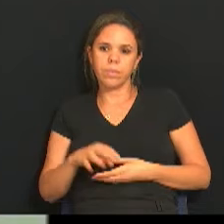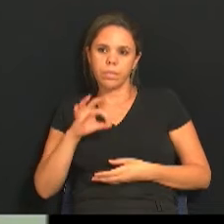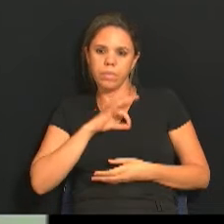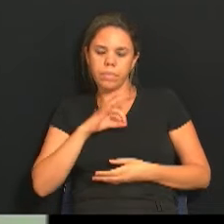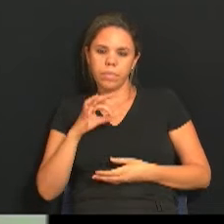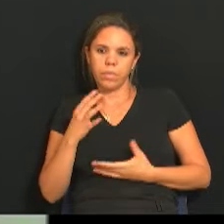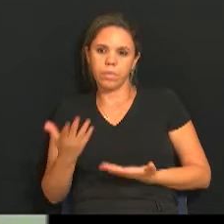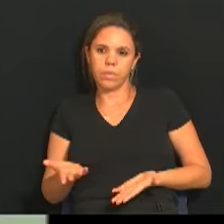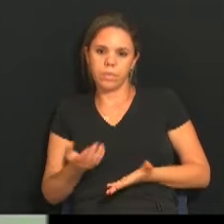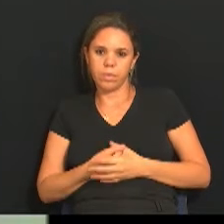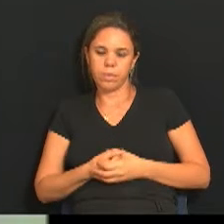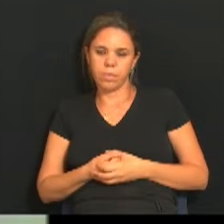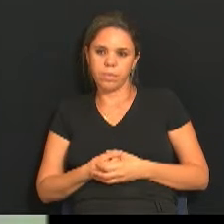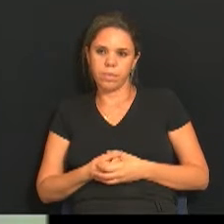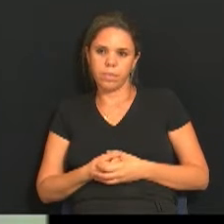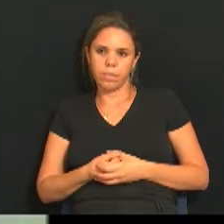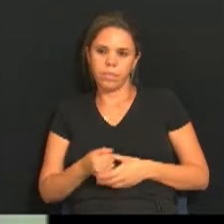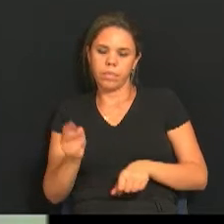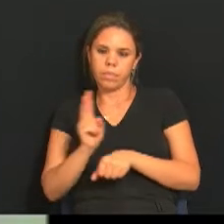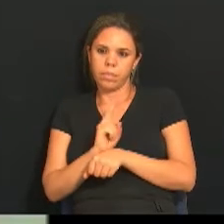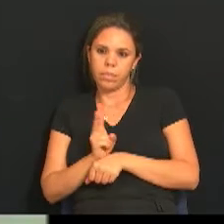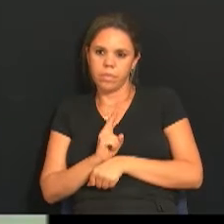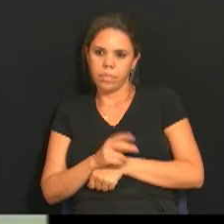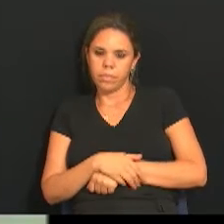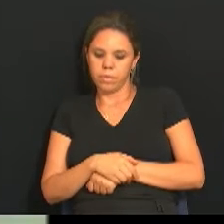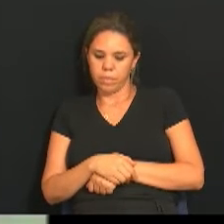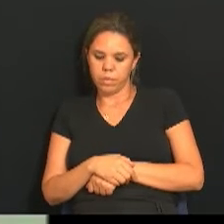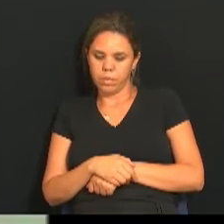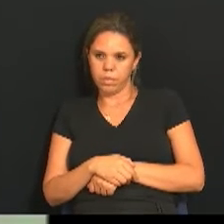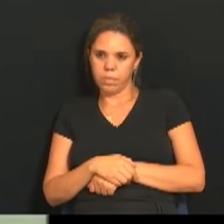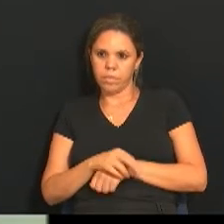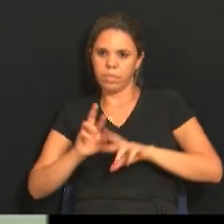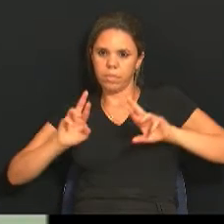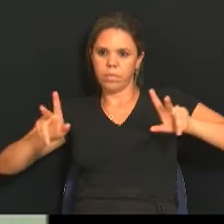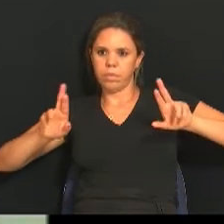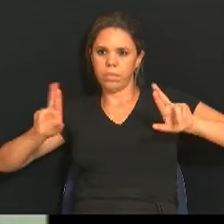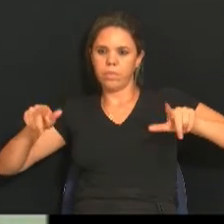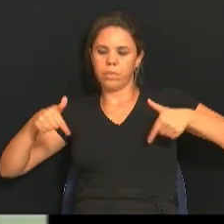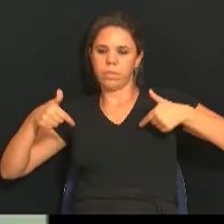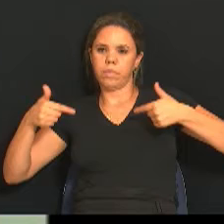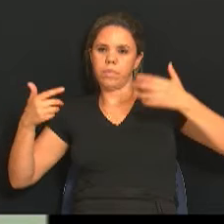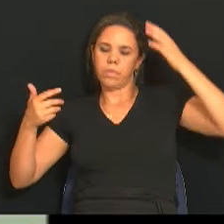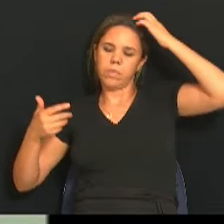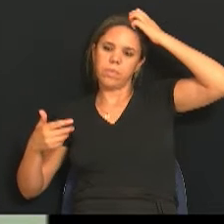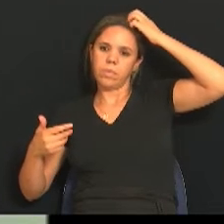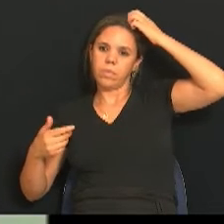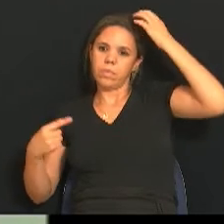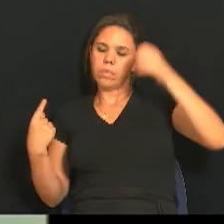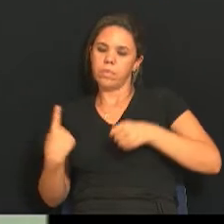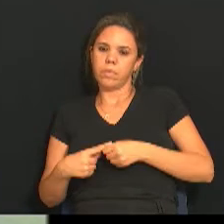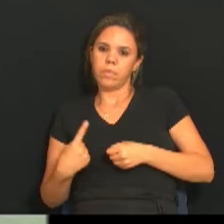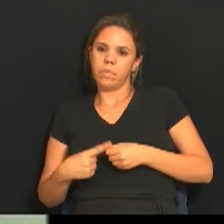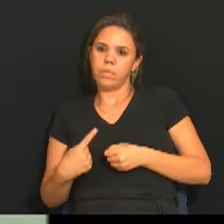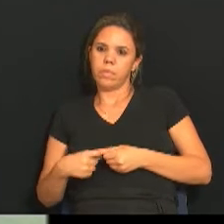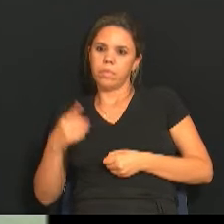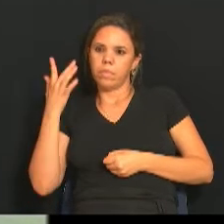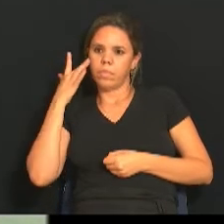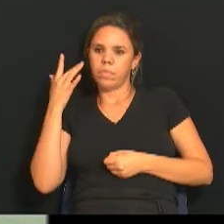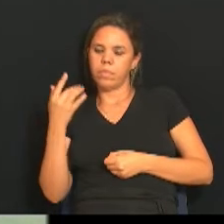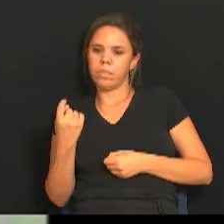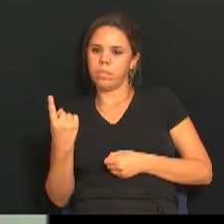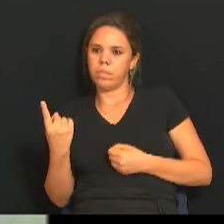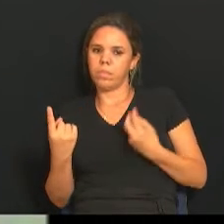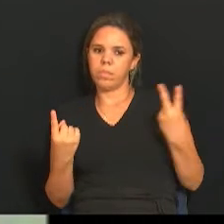Civil e com a Guarda Municipal para diferentes ações dentro do município. Acho que não foi uma ou